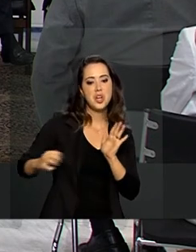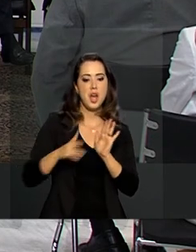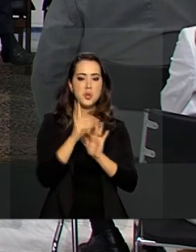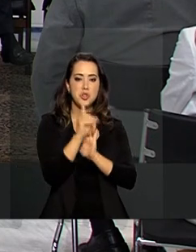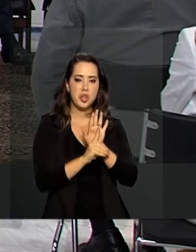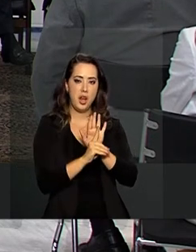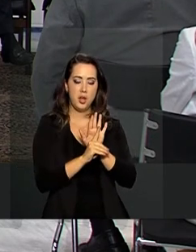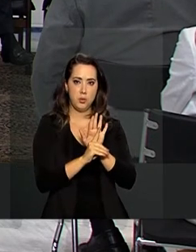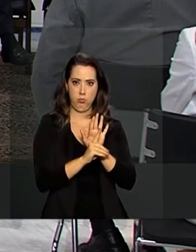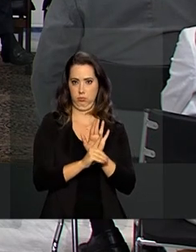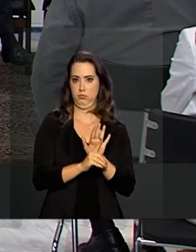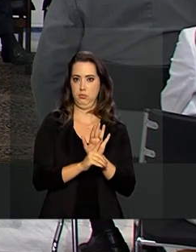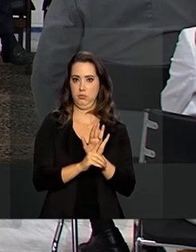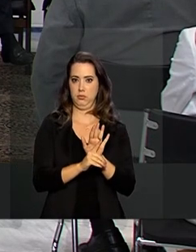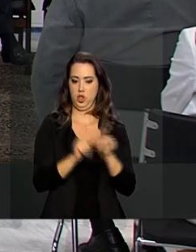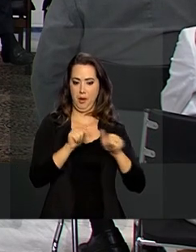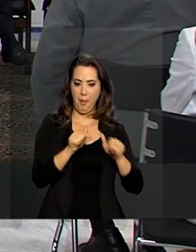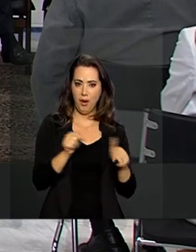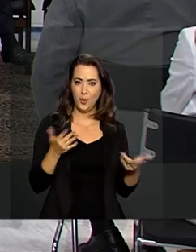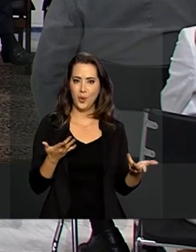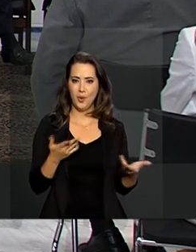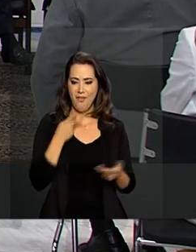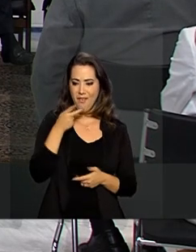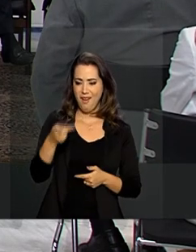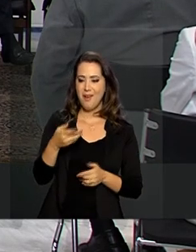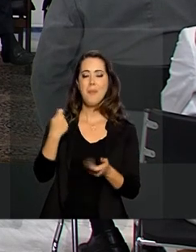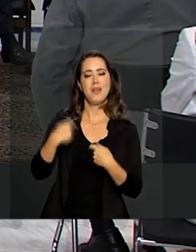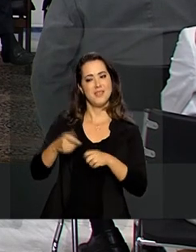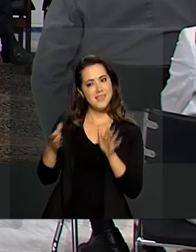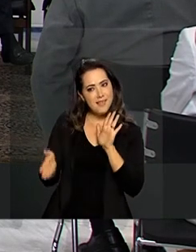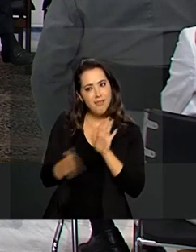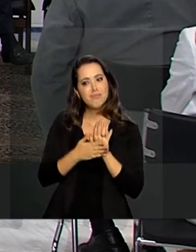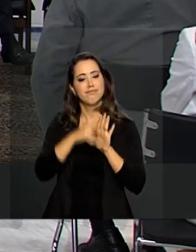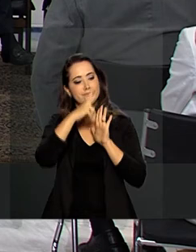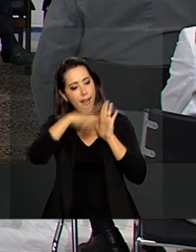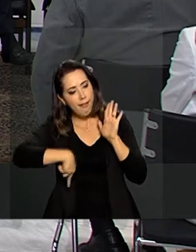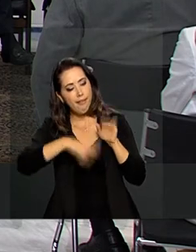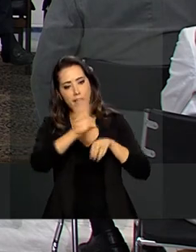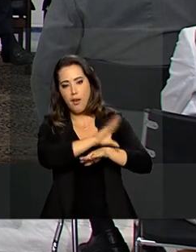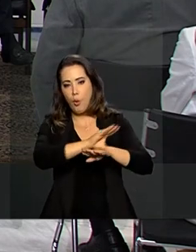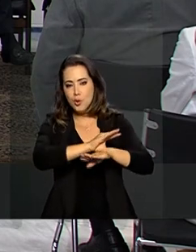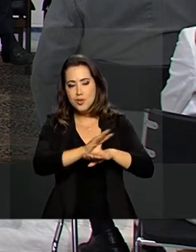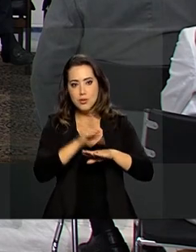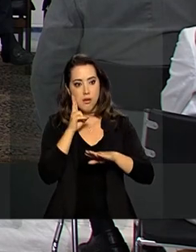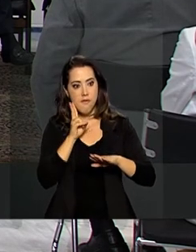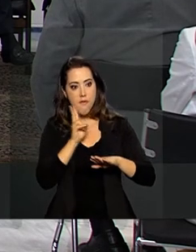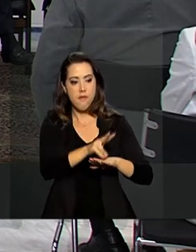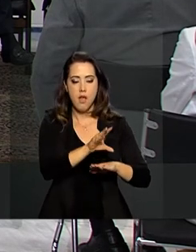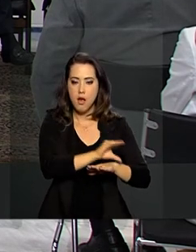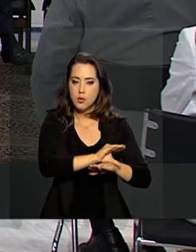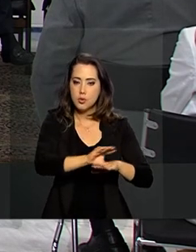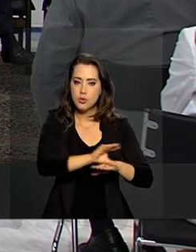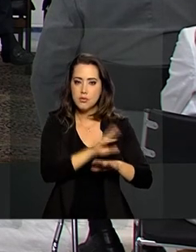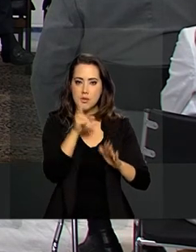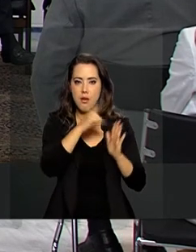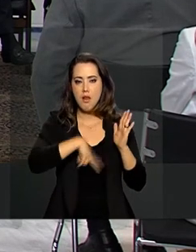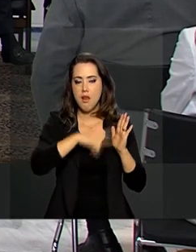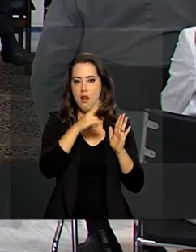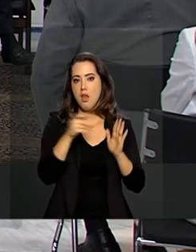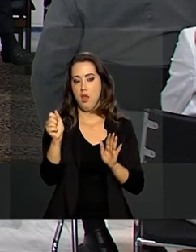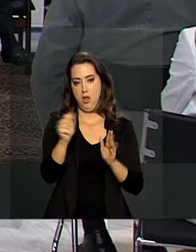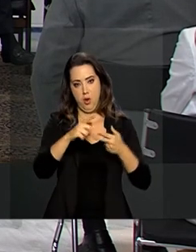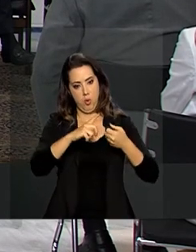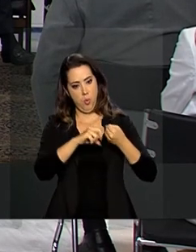trabalhadores né eu costumo dizer minha gente precisa ler a constituição é quem vai à constituição e lá o artigo